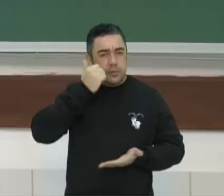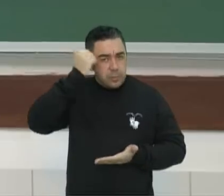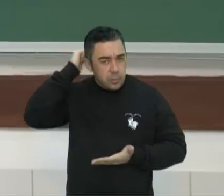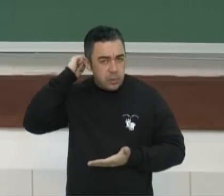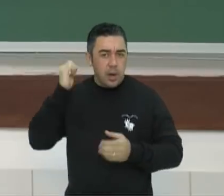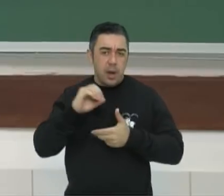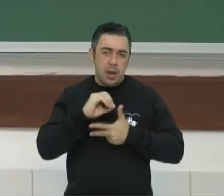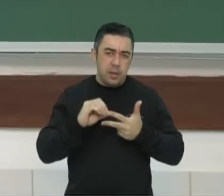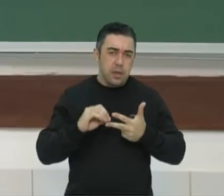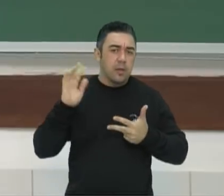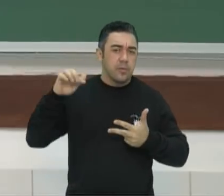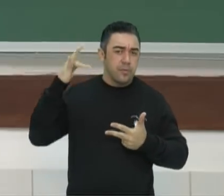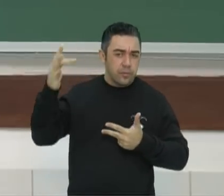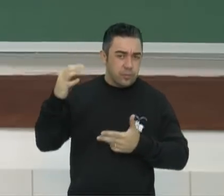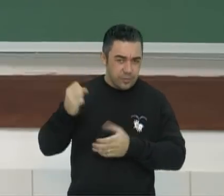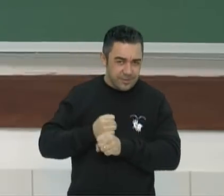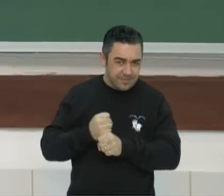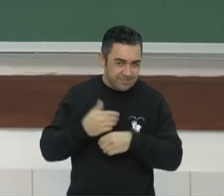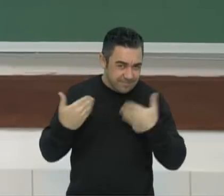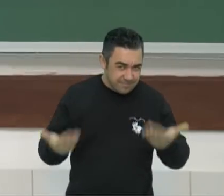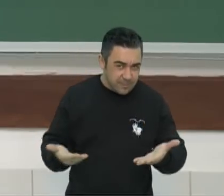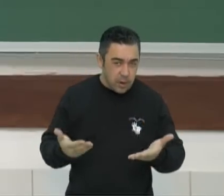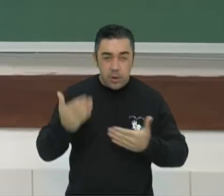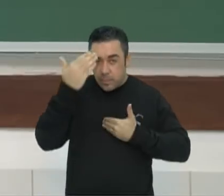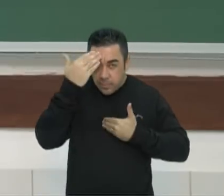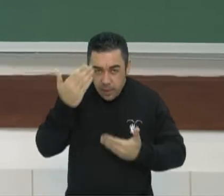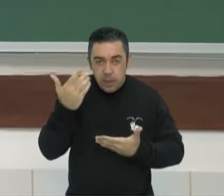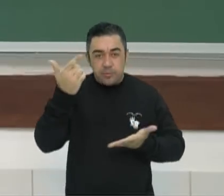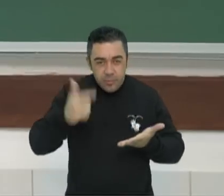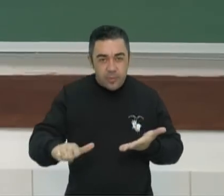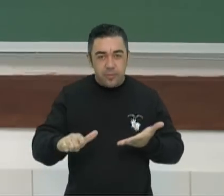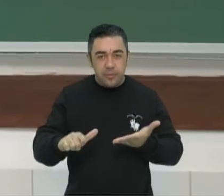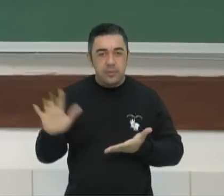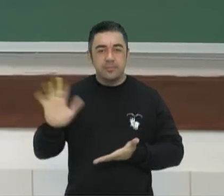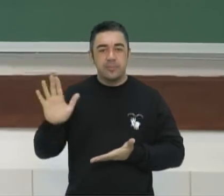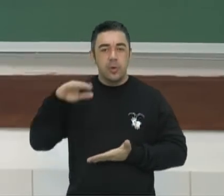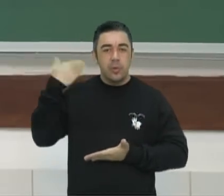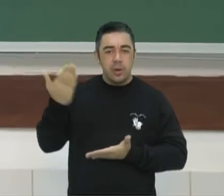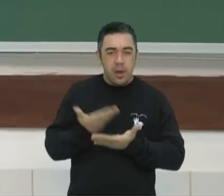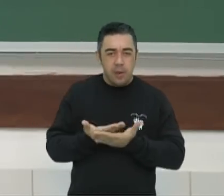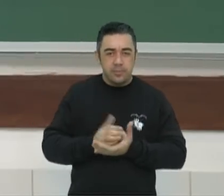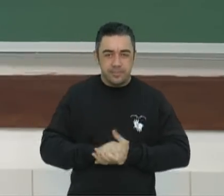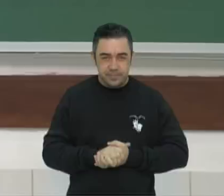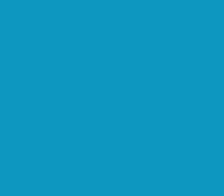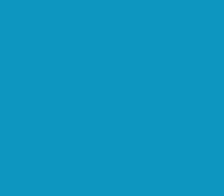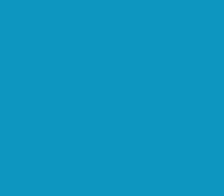no Enem, nos próximos anos, tá bom? Obrigado mais uma vez, até a próxima.